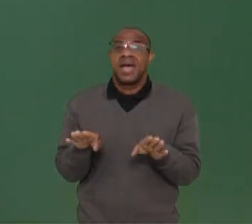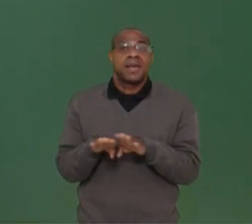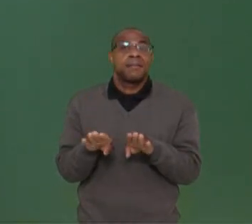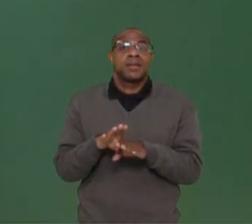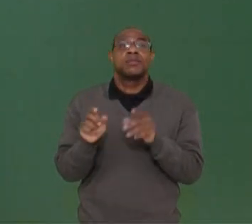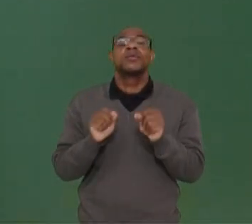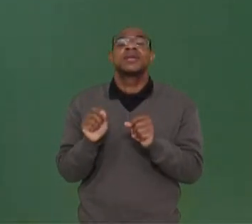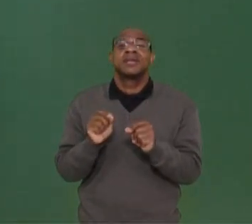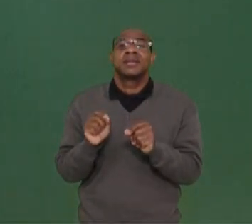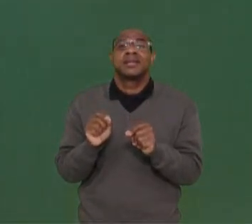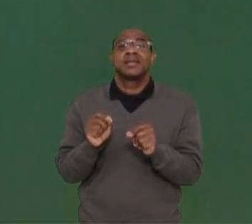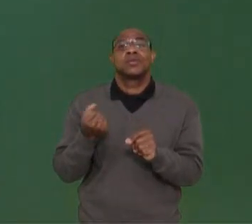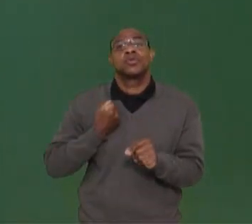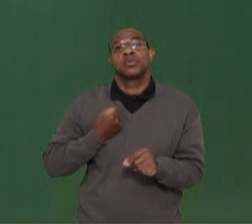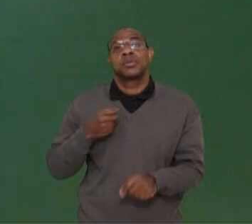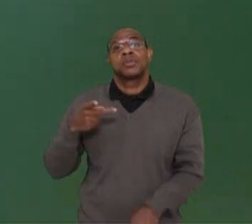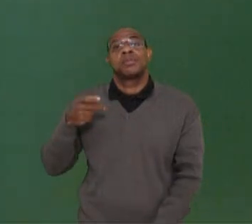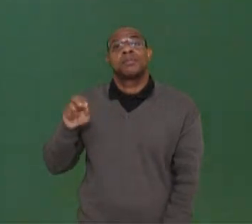Por quê?